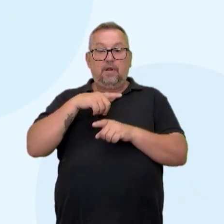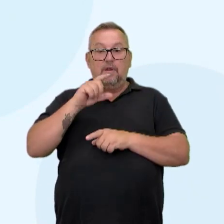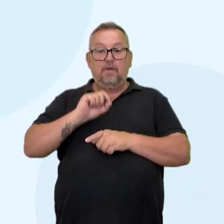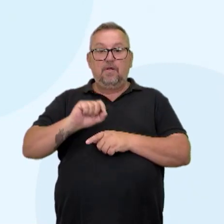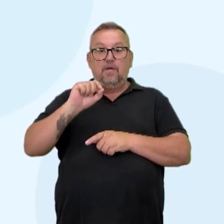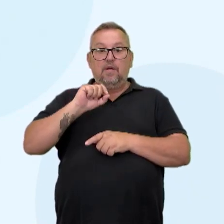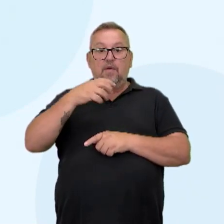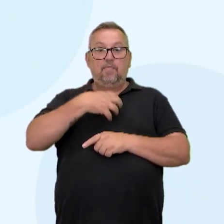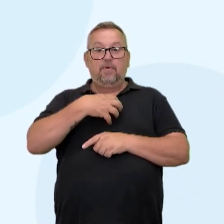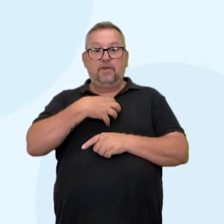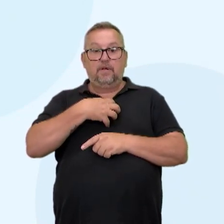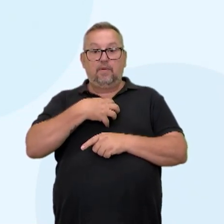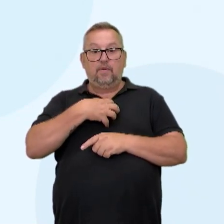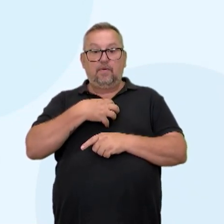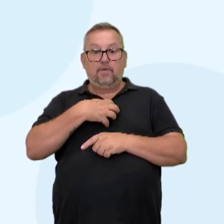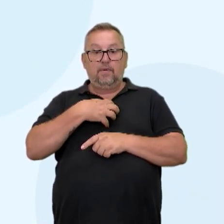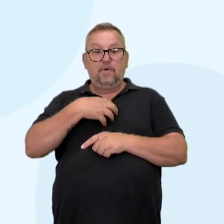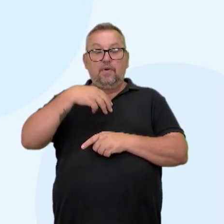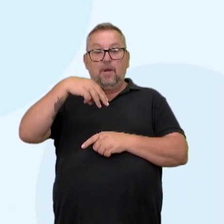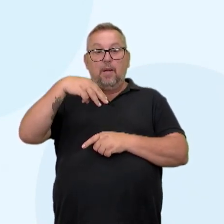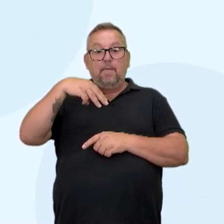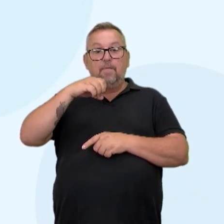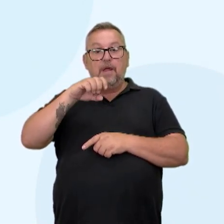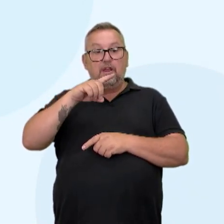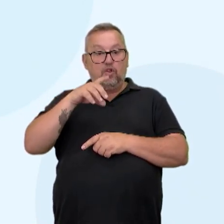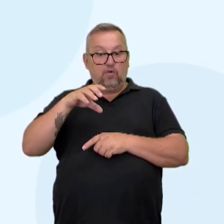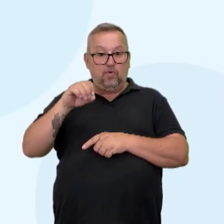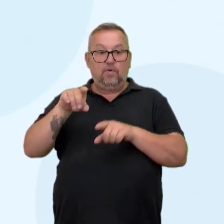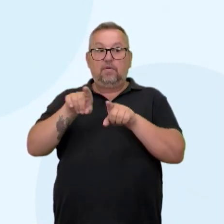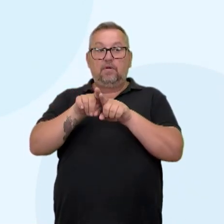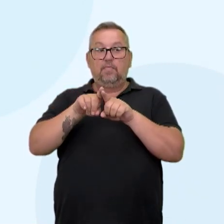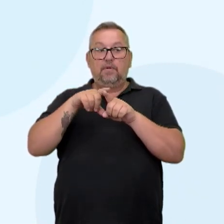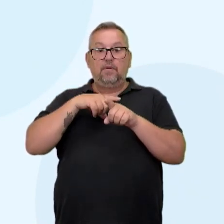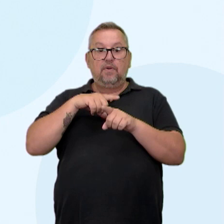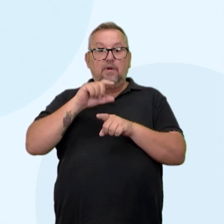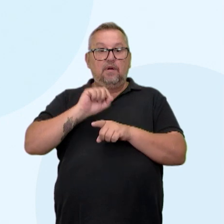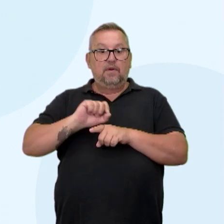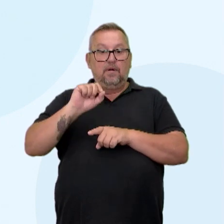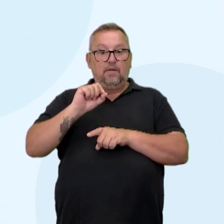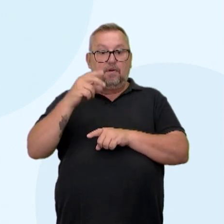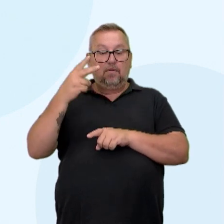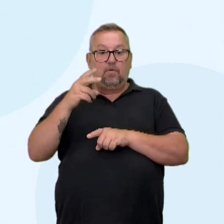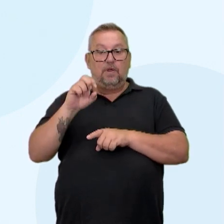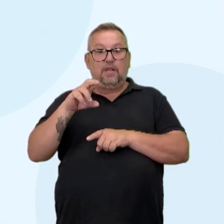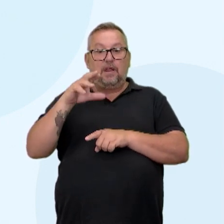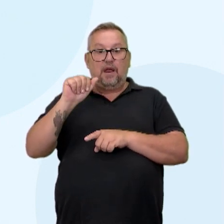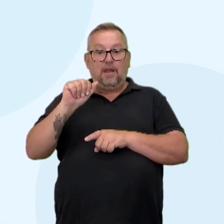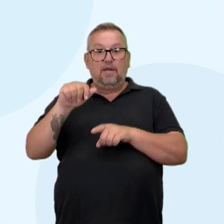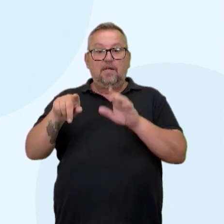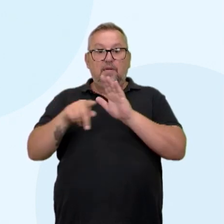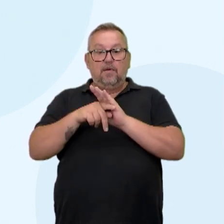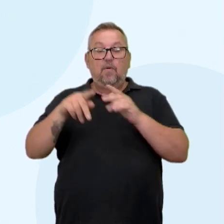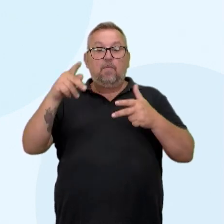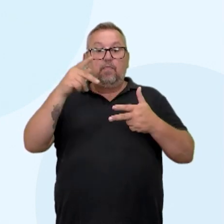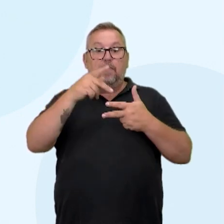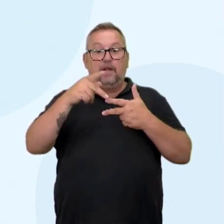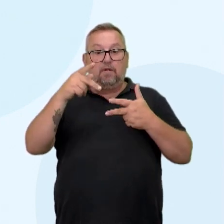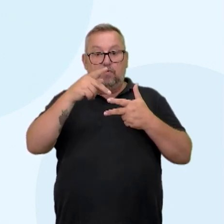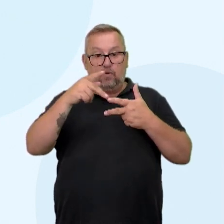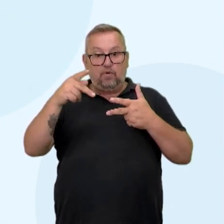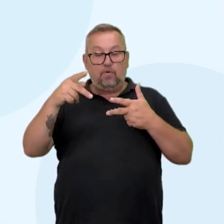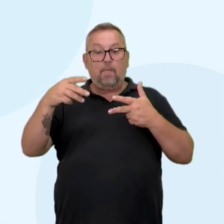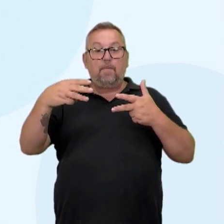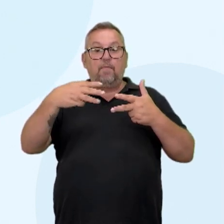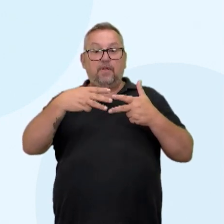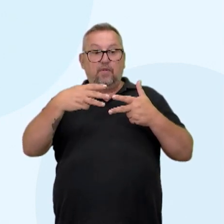A posição aí da era mesozoica, como eu falei, está entre as duas eras aí do Fanerozoico, o Paleozoico, que é o